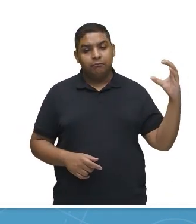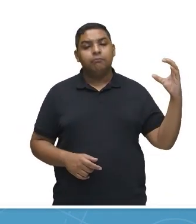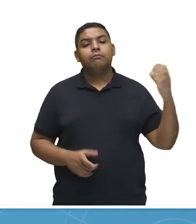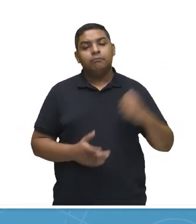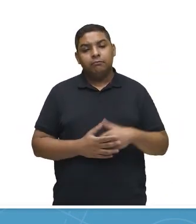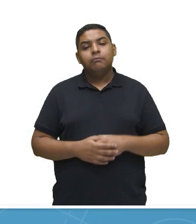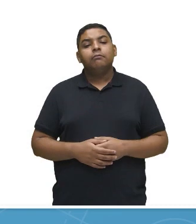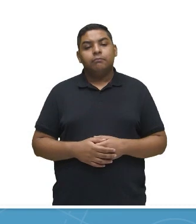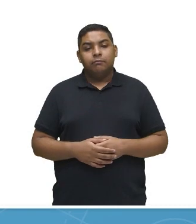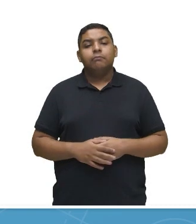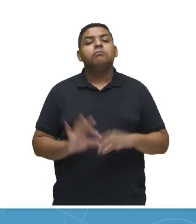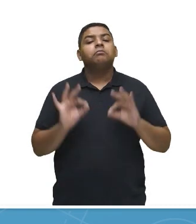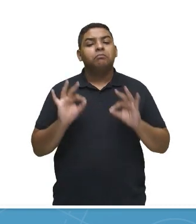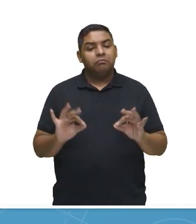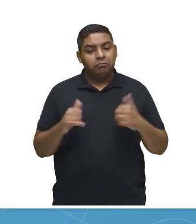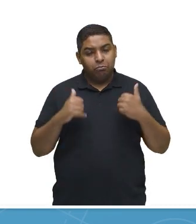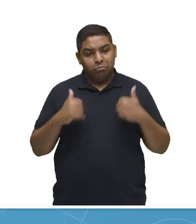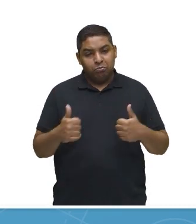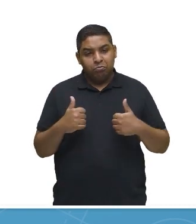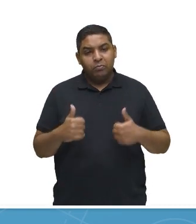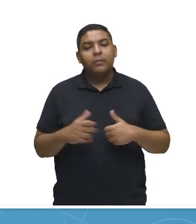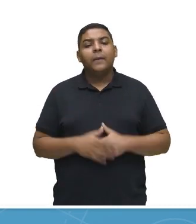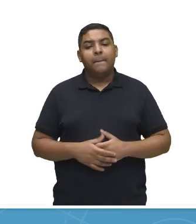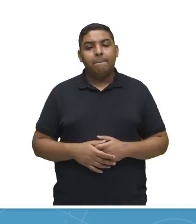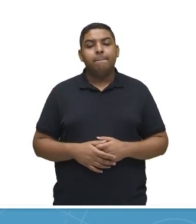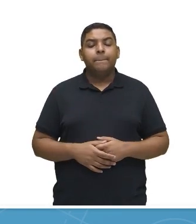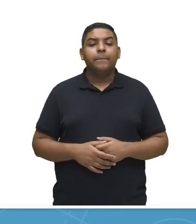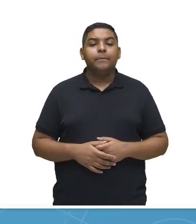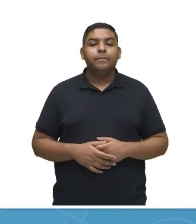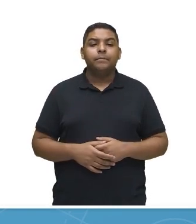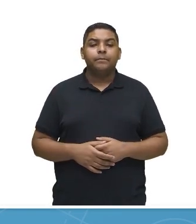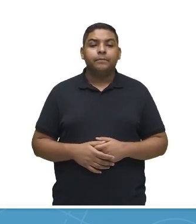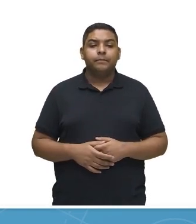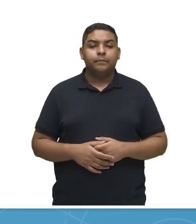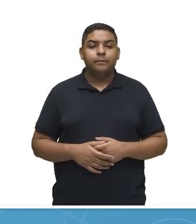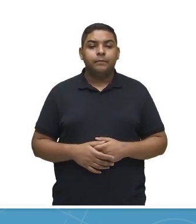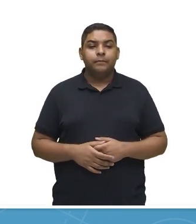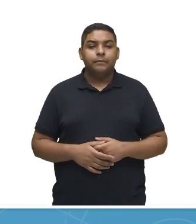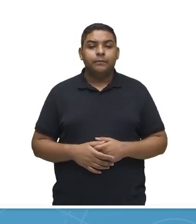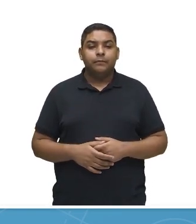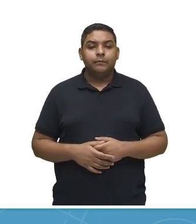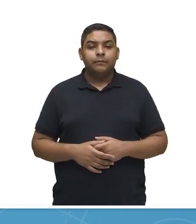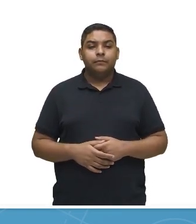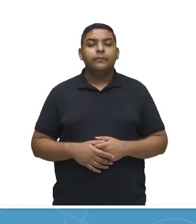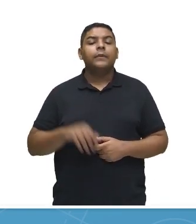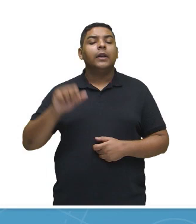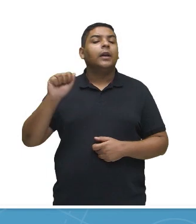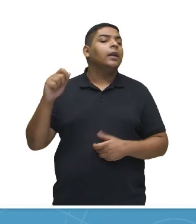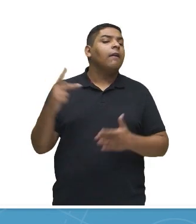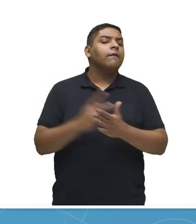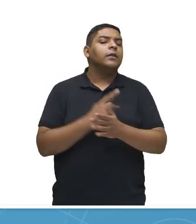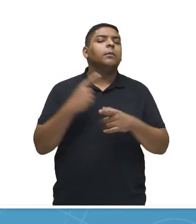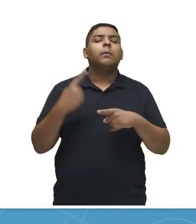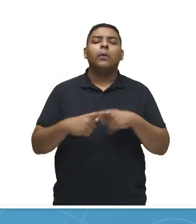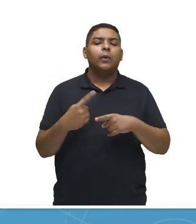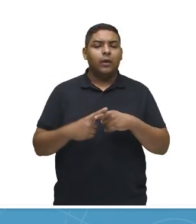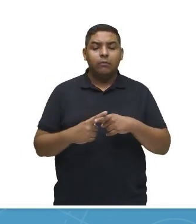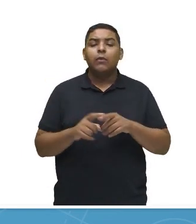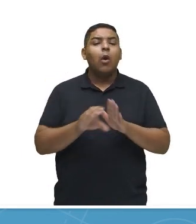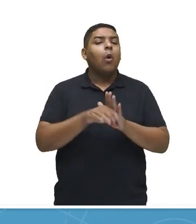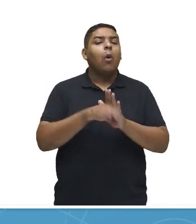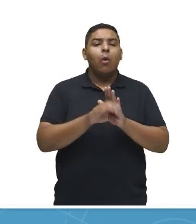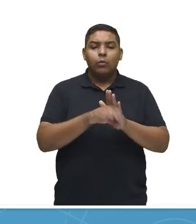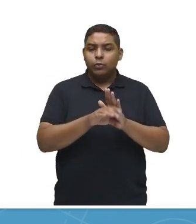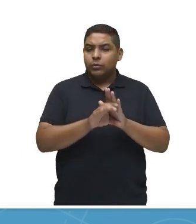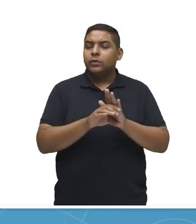e ela é mesmo correta. O comentário diz o seguinte, ó, presta atenção. A letra A é falsa porque o conceito de cidade global não